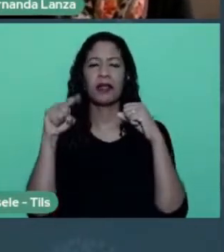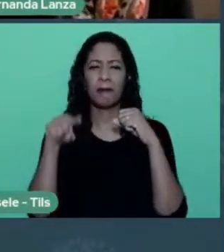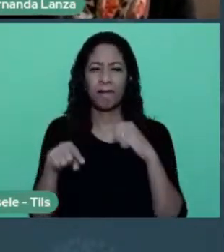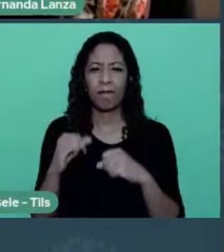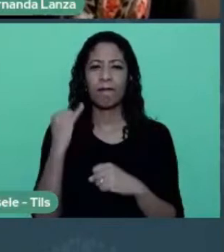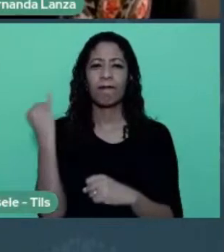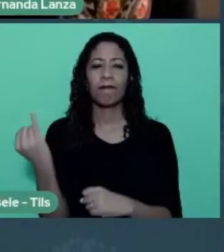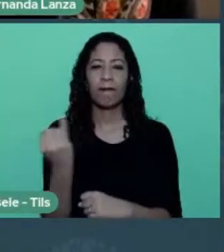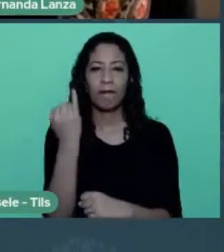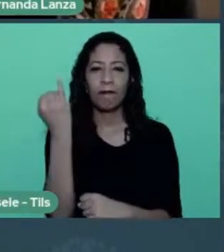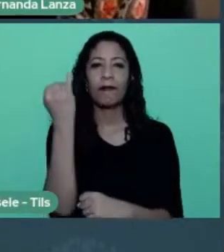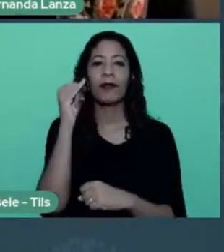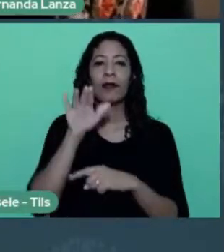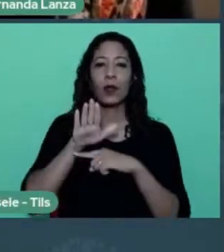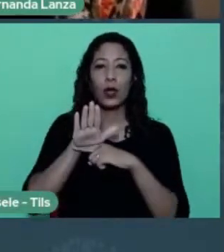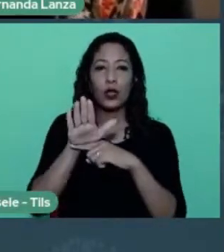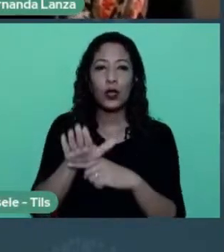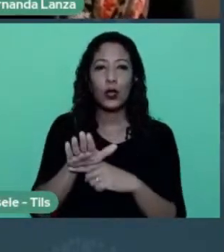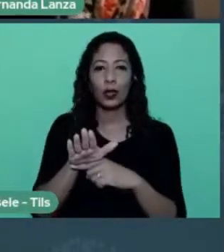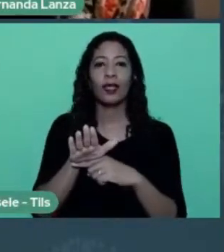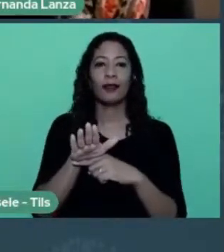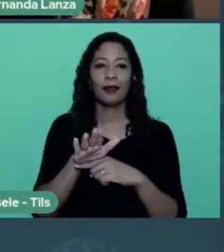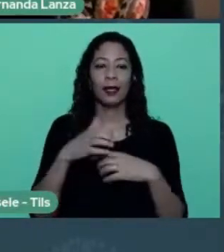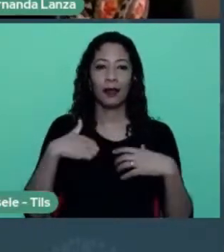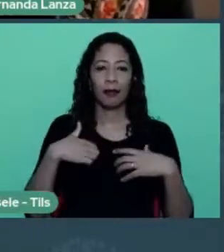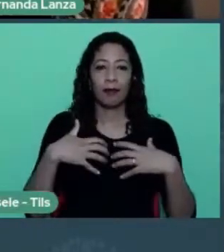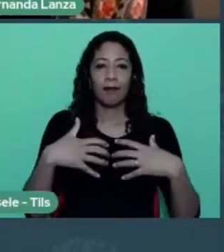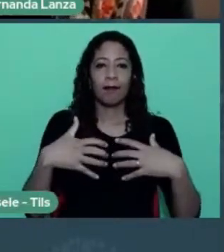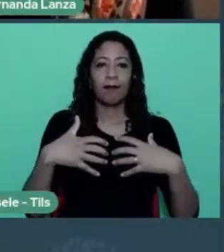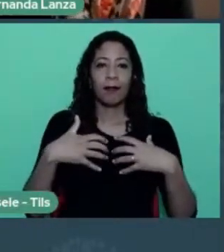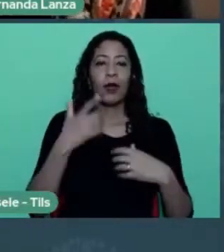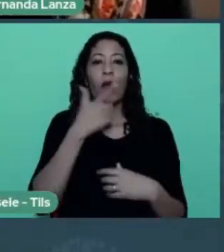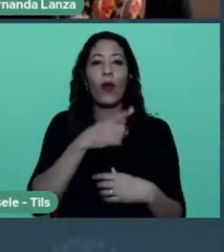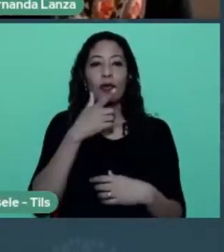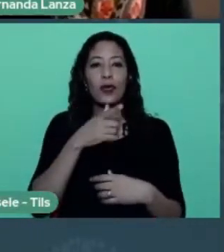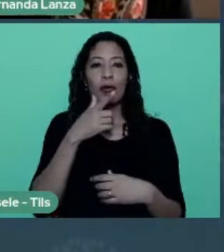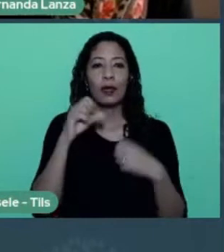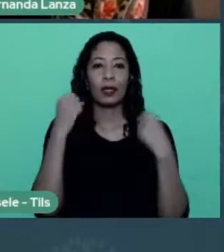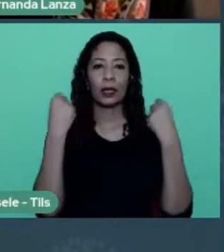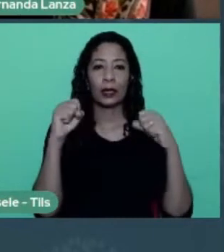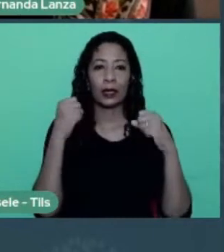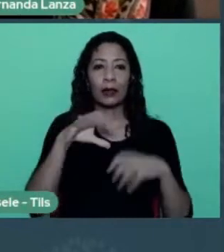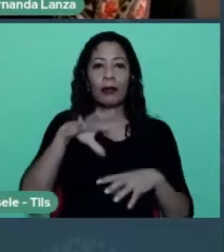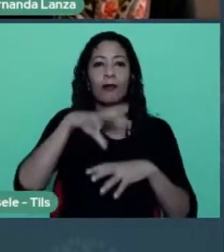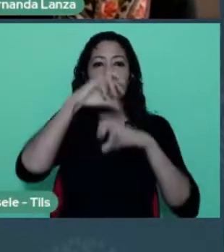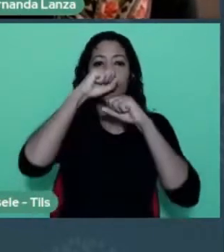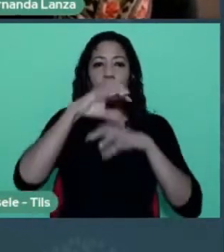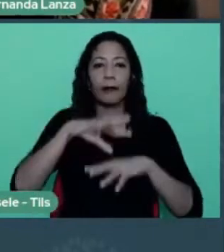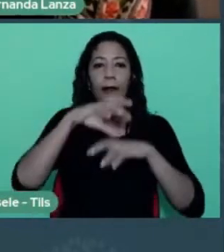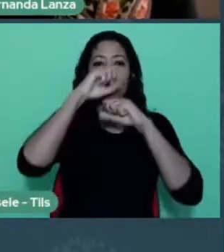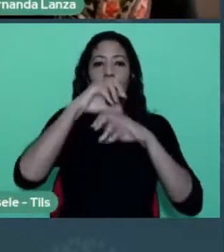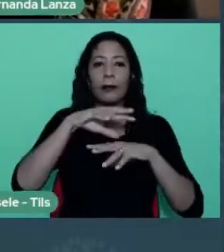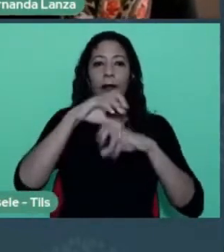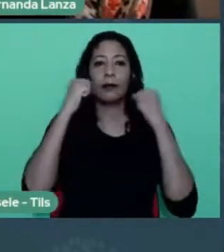nesses indivíduos melhora o VO2, melhora a capacidade que ele tem de consumir o oxigênio e assim manter as